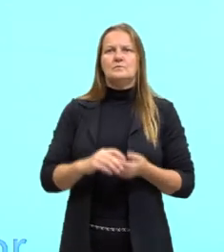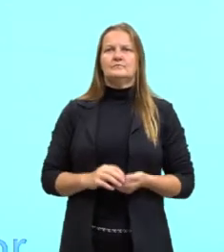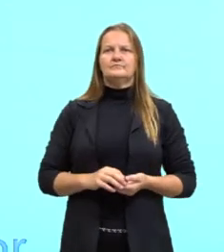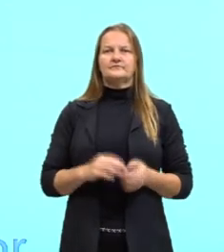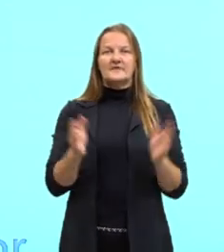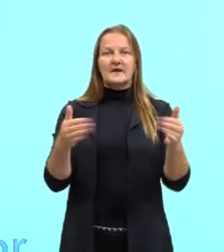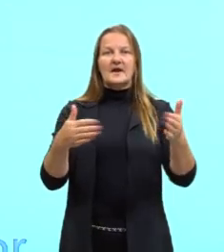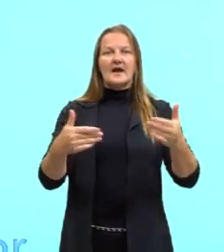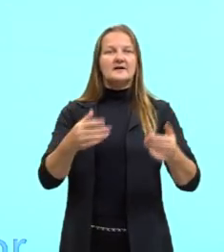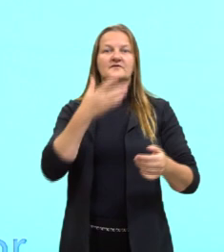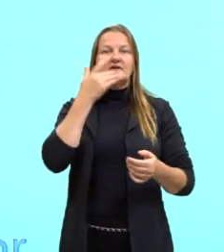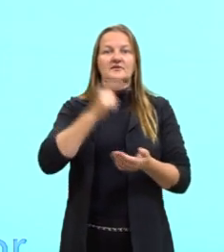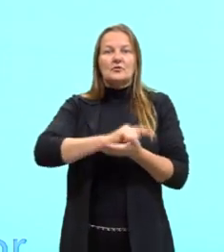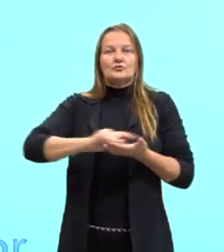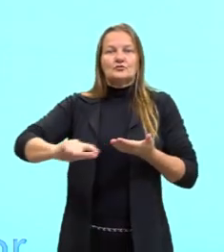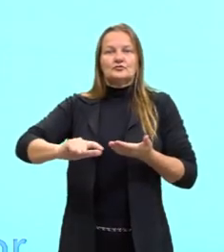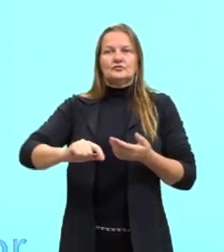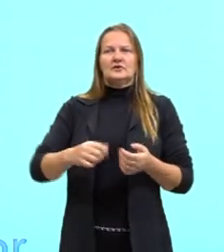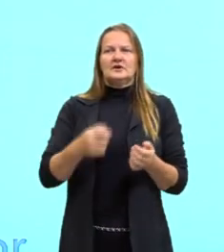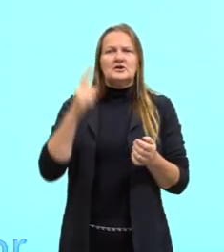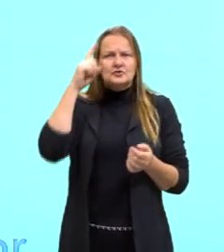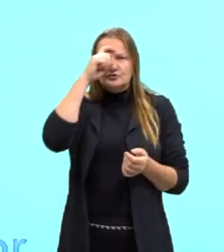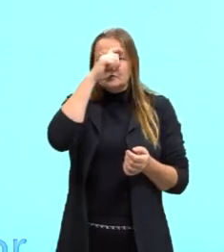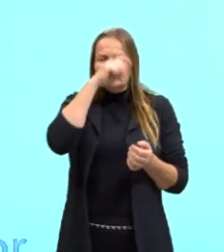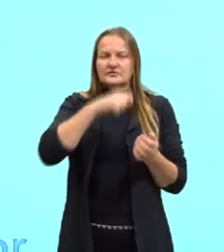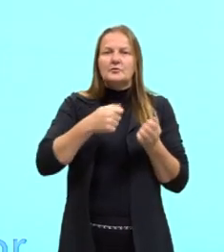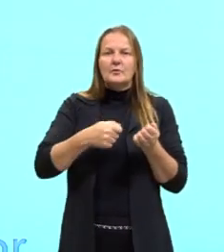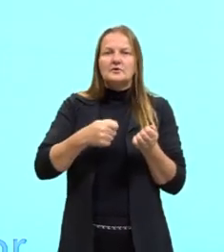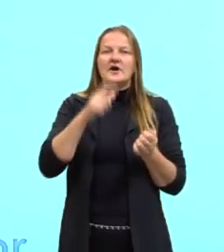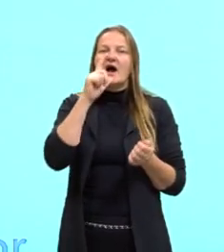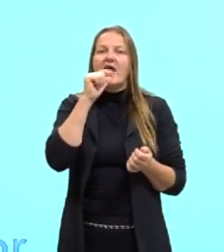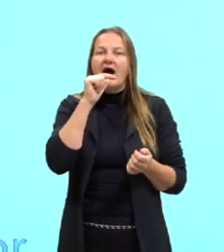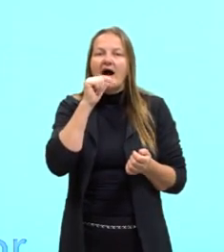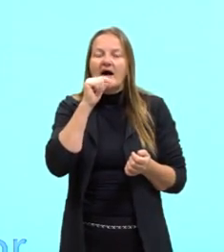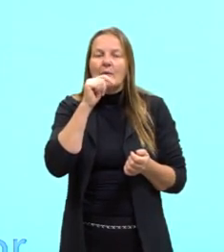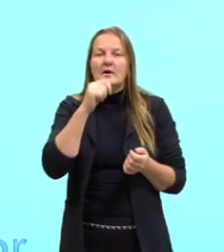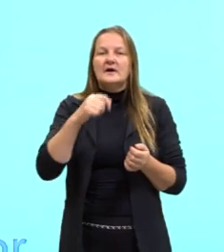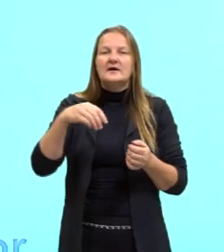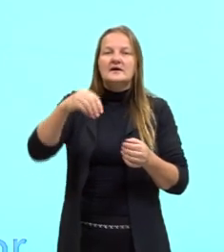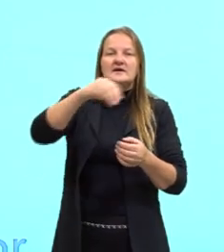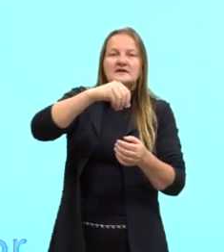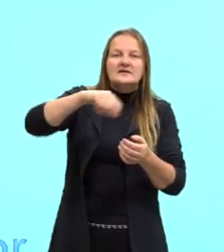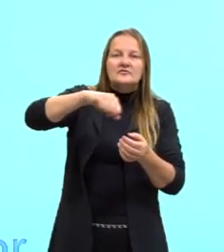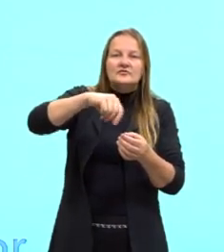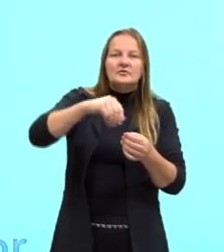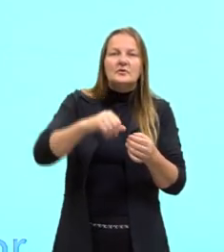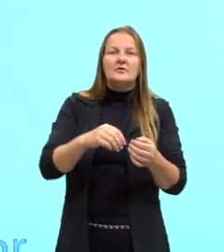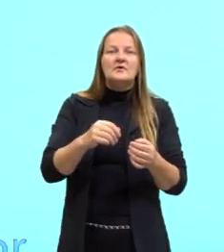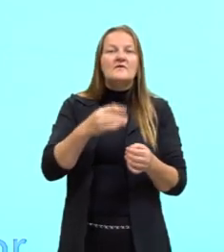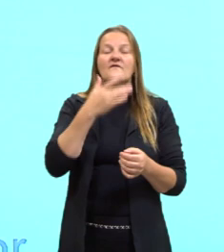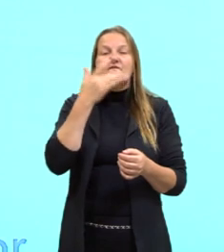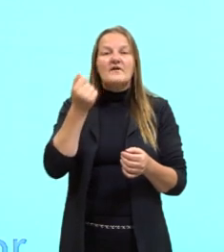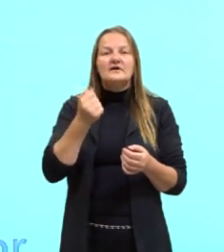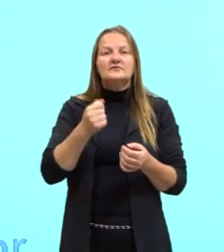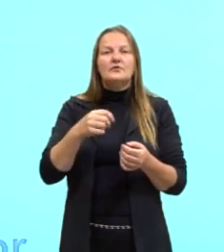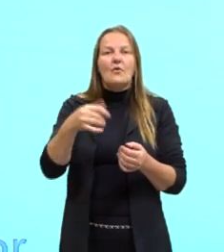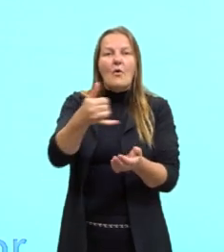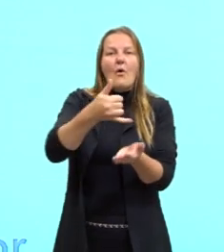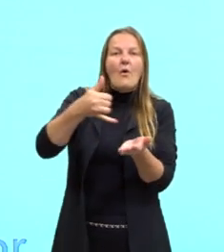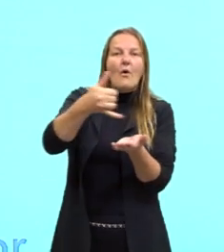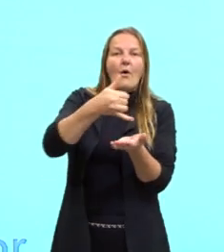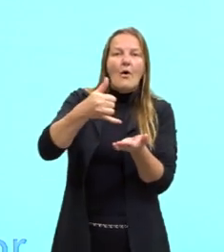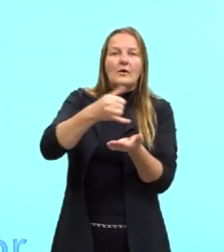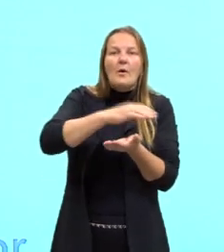caixa aqui a Digamos que ele tá tendo muita dificuldade ele pode colocar um pouco de água com sabão em baixo isso vai ajudar ou o